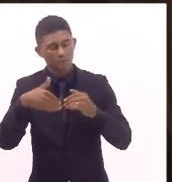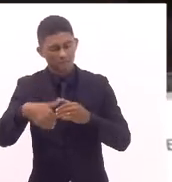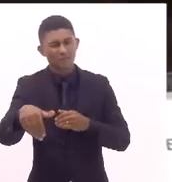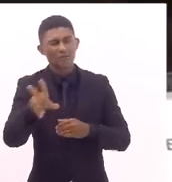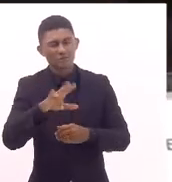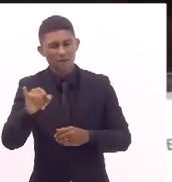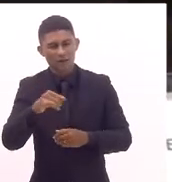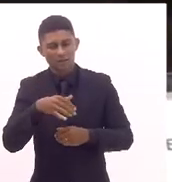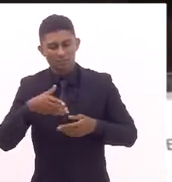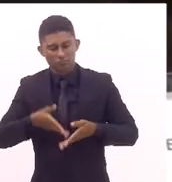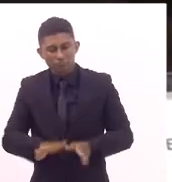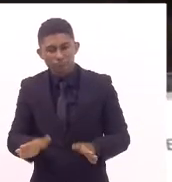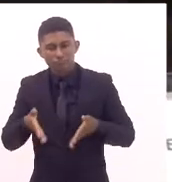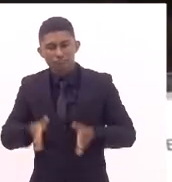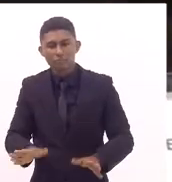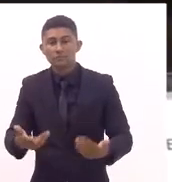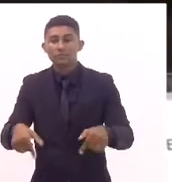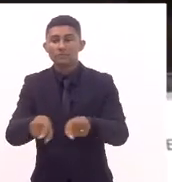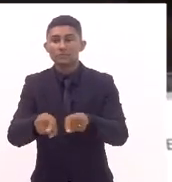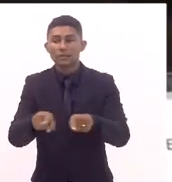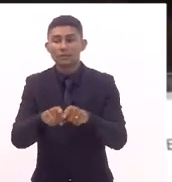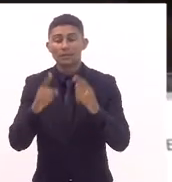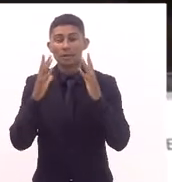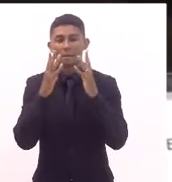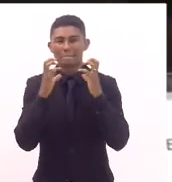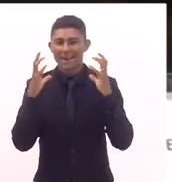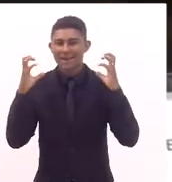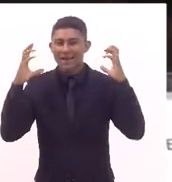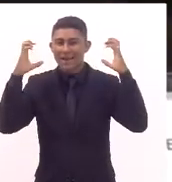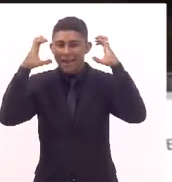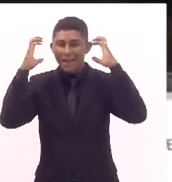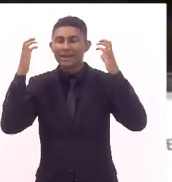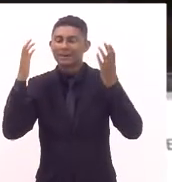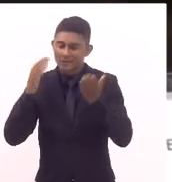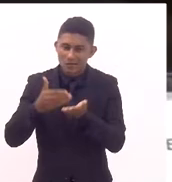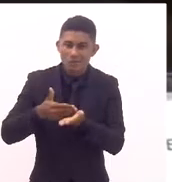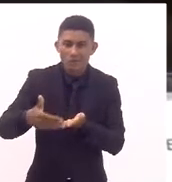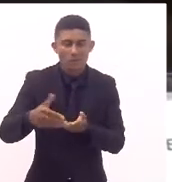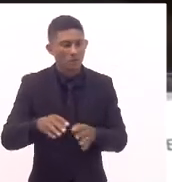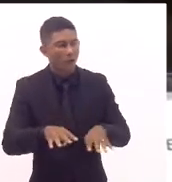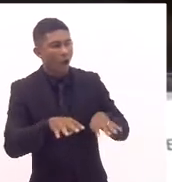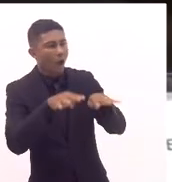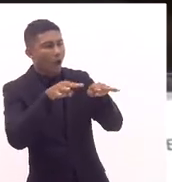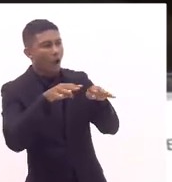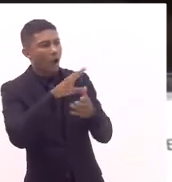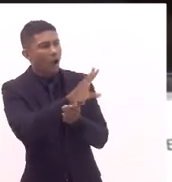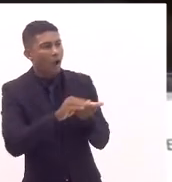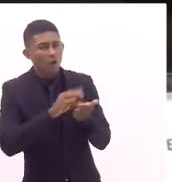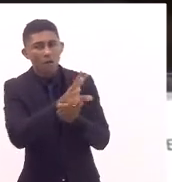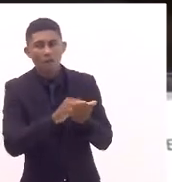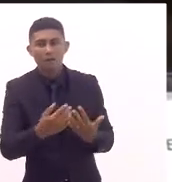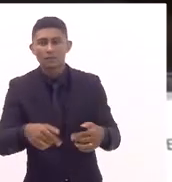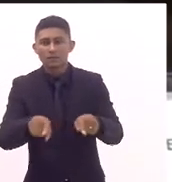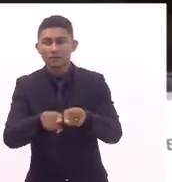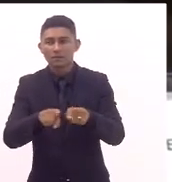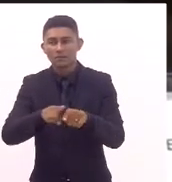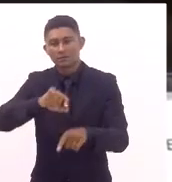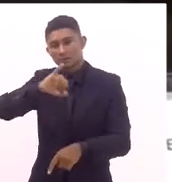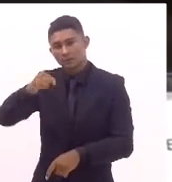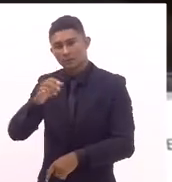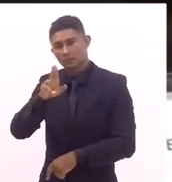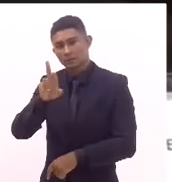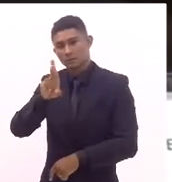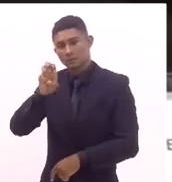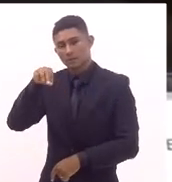Bendita suas voz as marielles que nascem a partir de uma Benedita Bendita suas voz Jurema Werneck